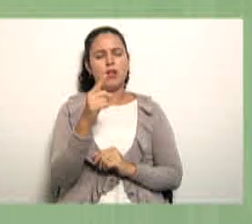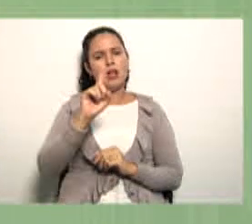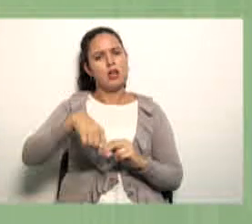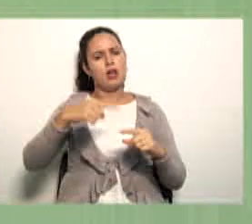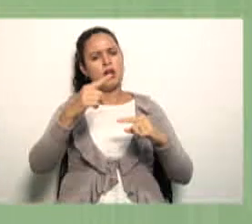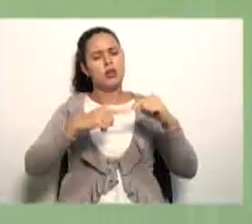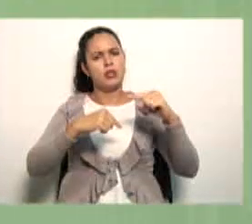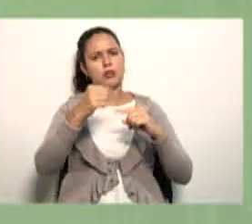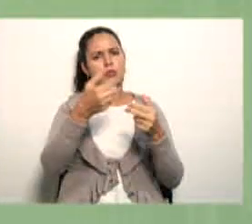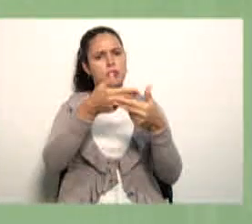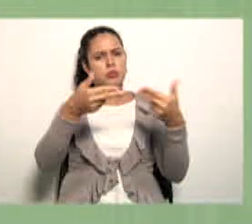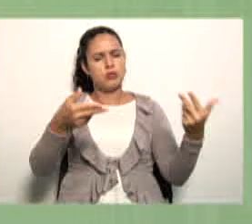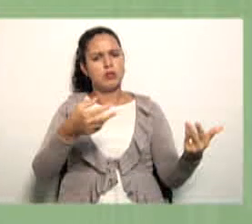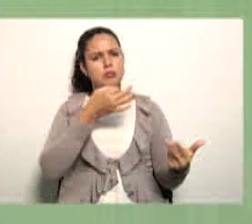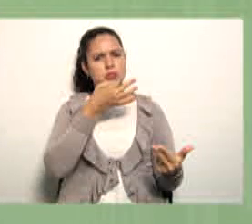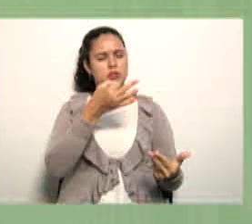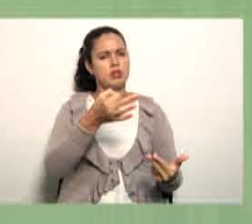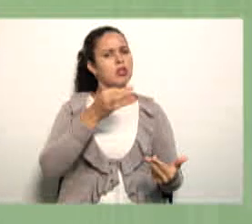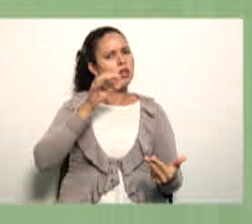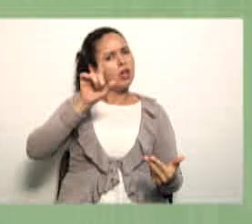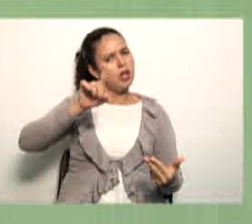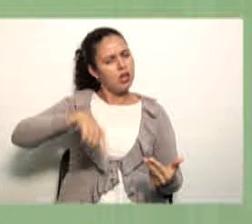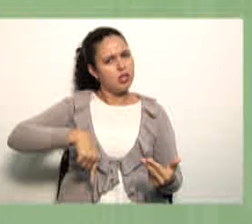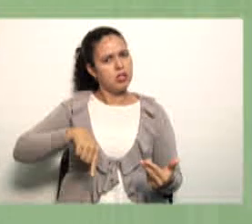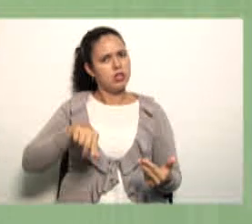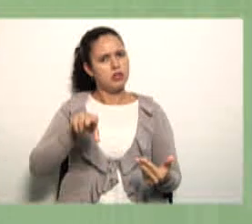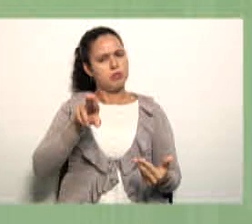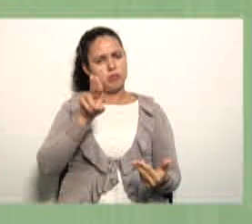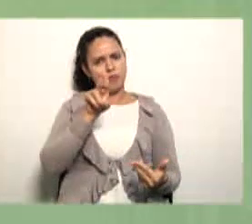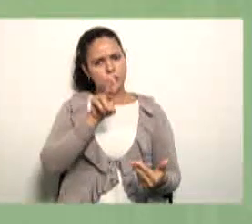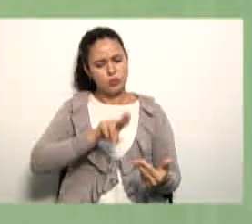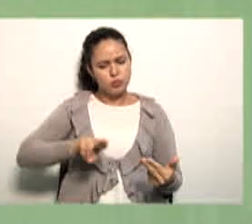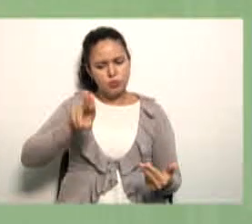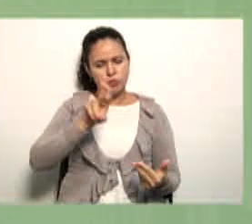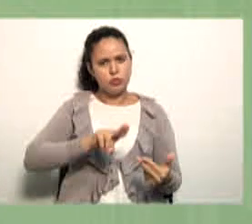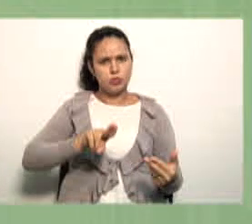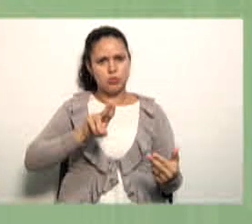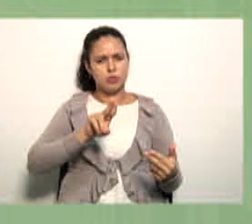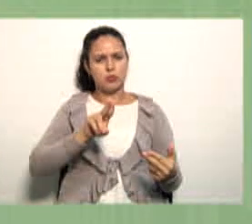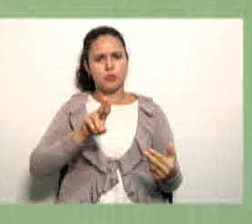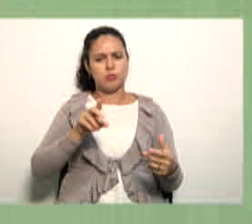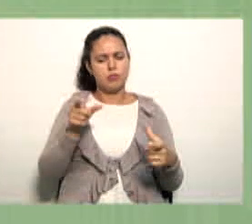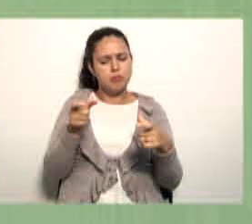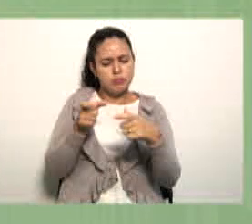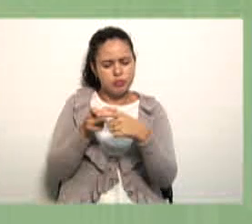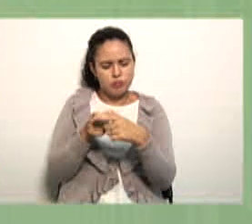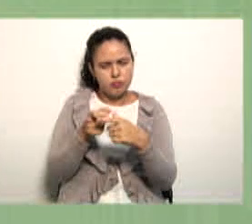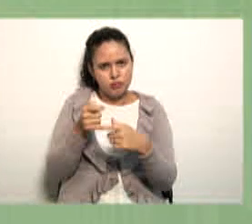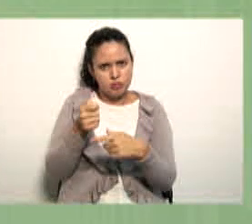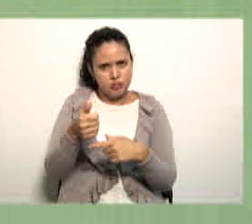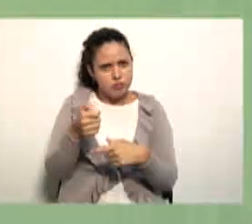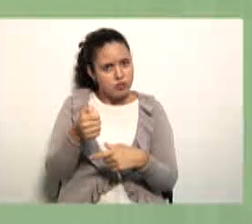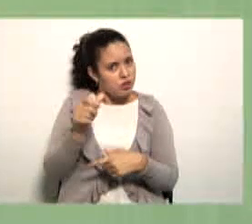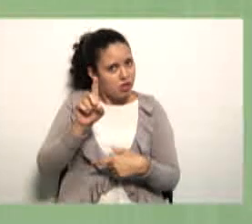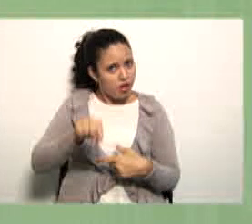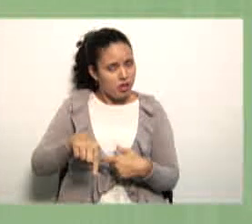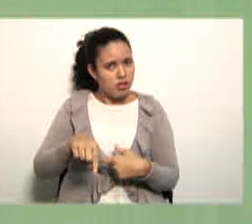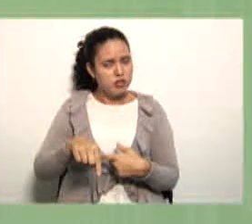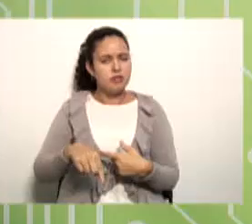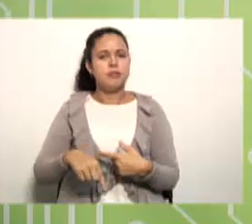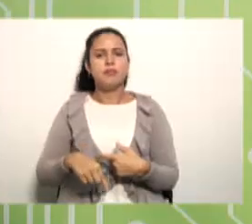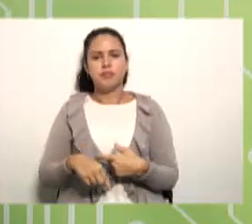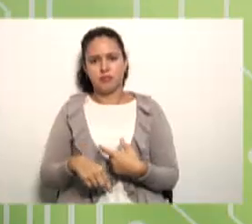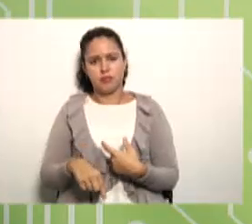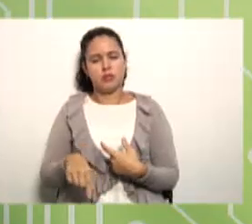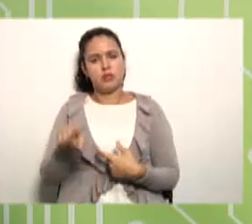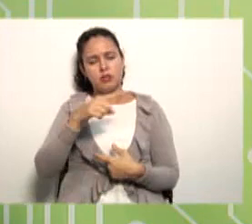recursos, na sua opinião, são realmente escassos? A gente pode compreender, então, essa escassez